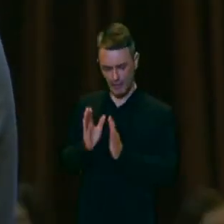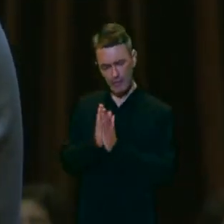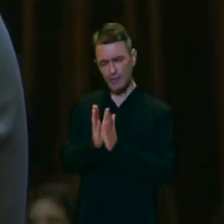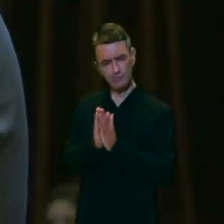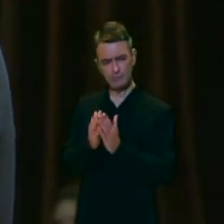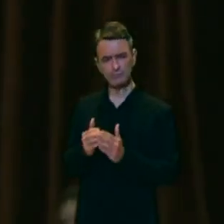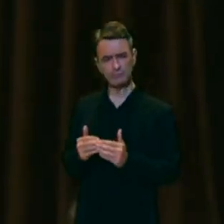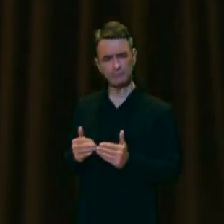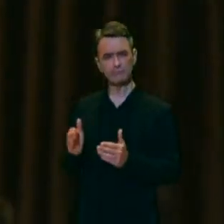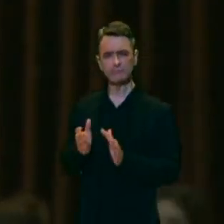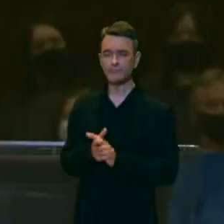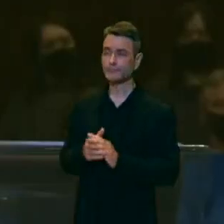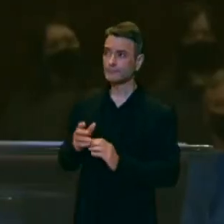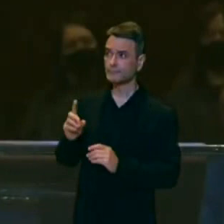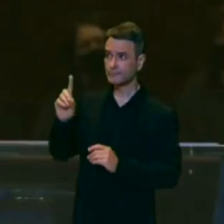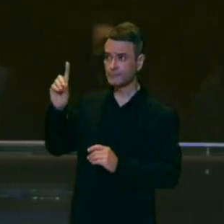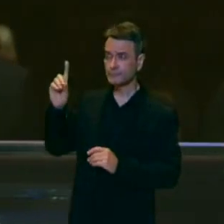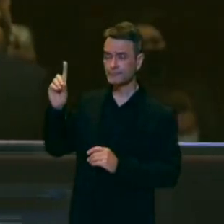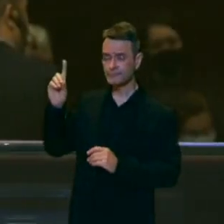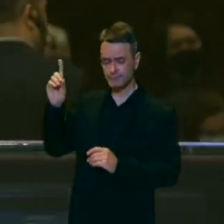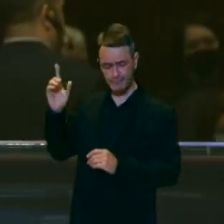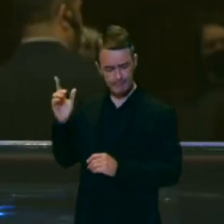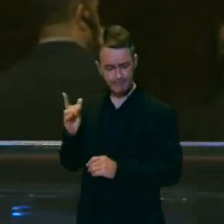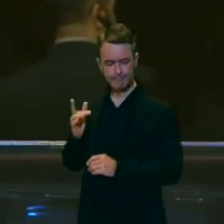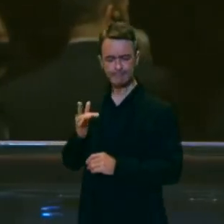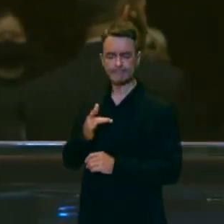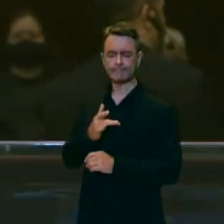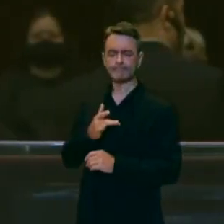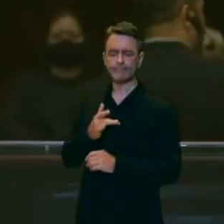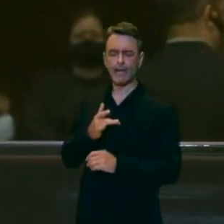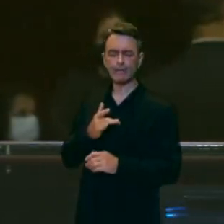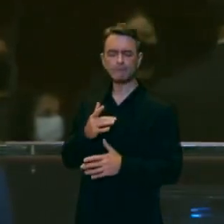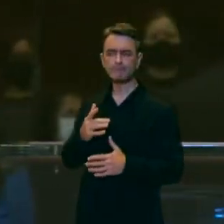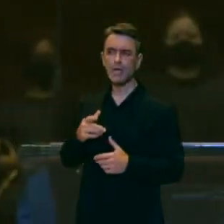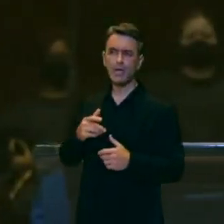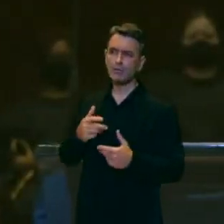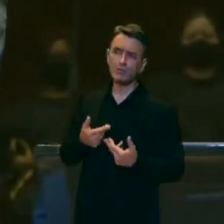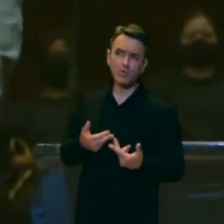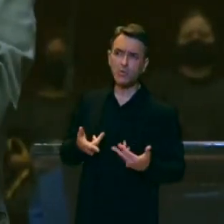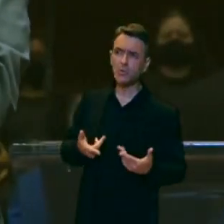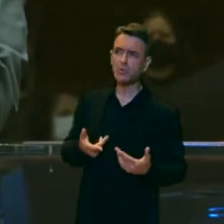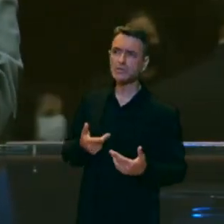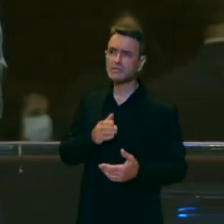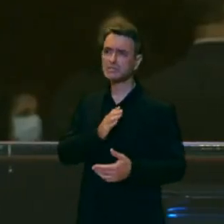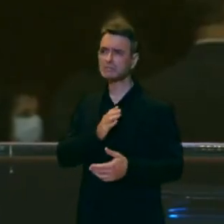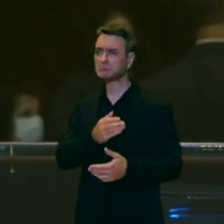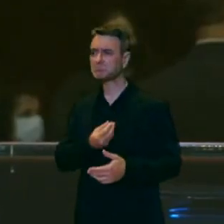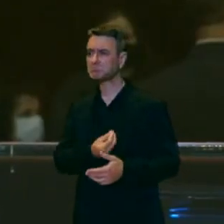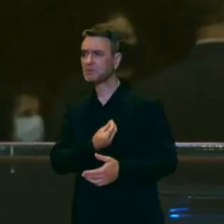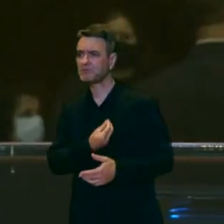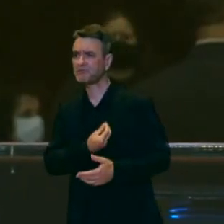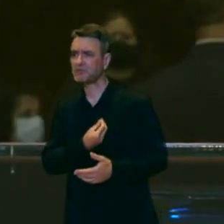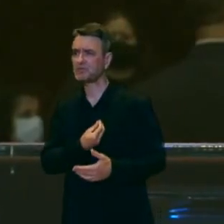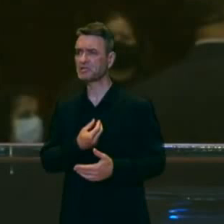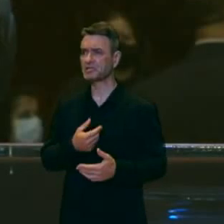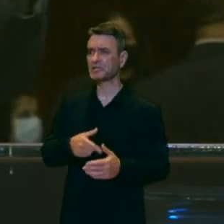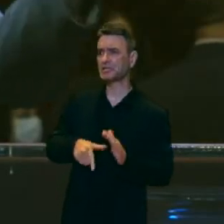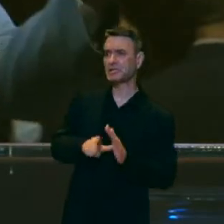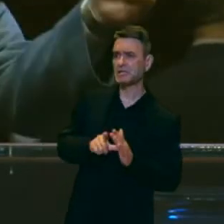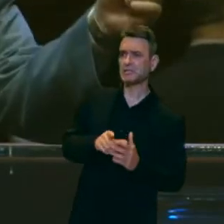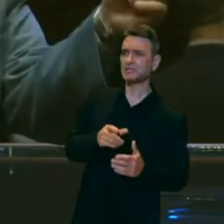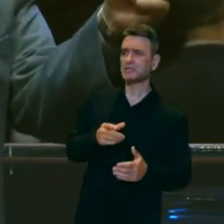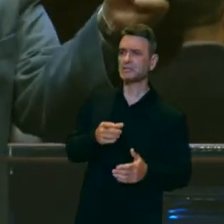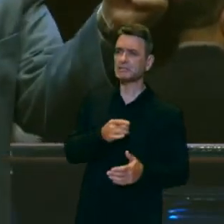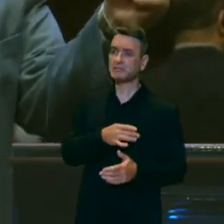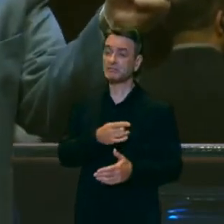assim. E o Senhor tocou nestas áreas da minha vida que eu tinha medo, que eu tinha sei